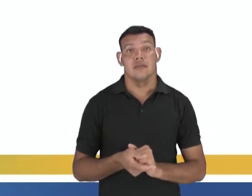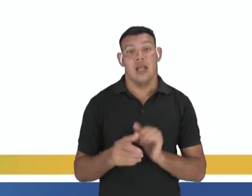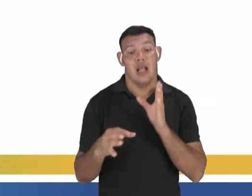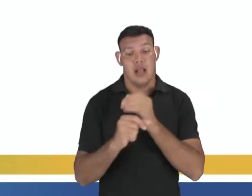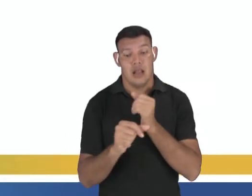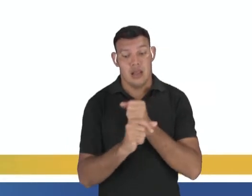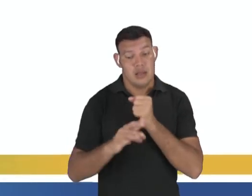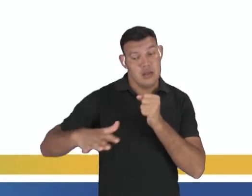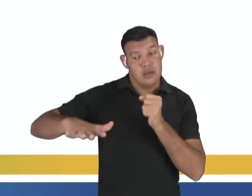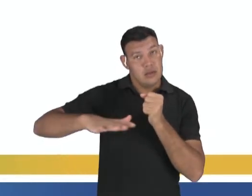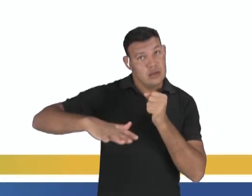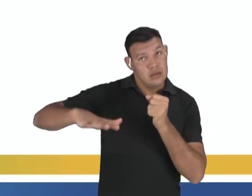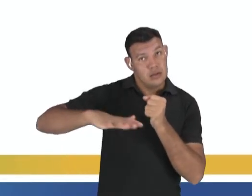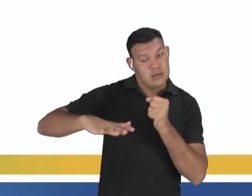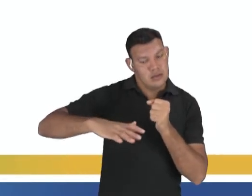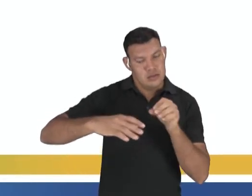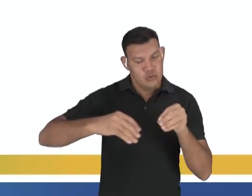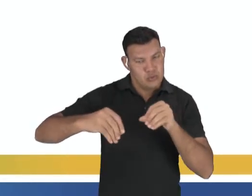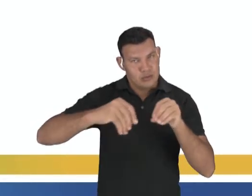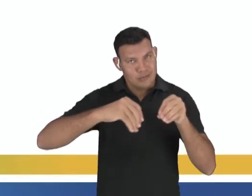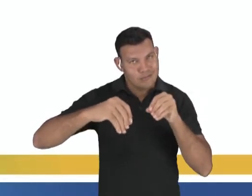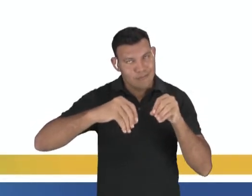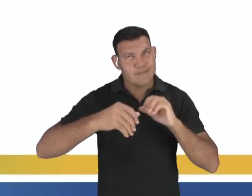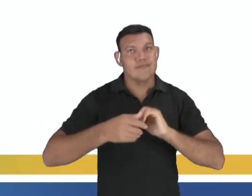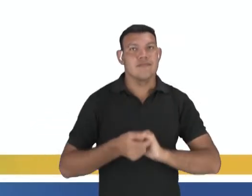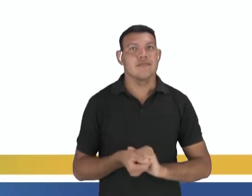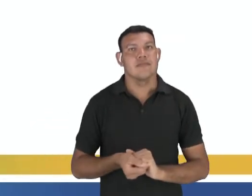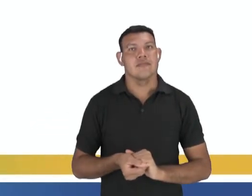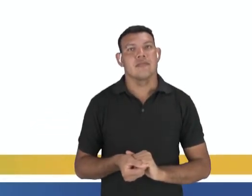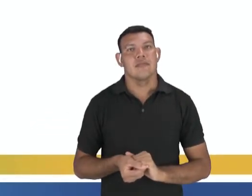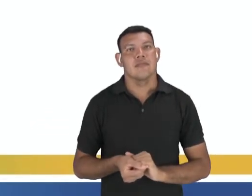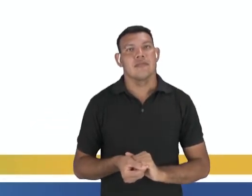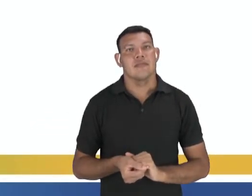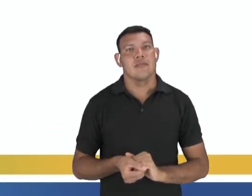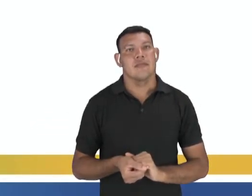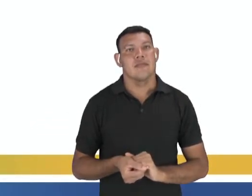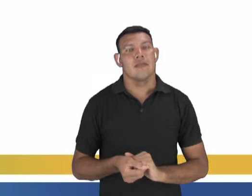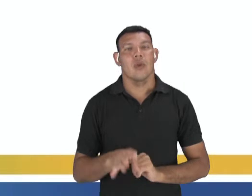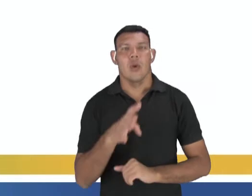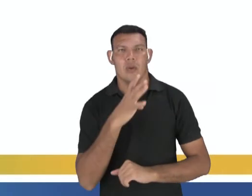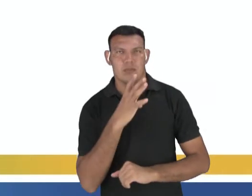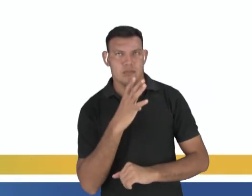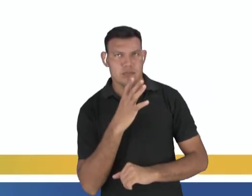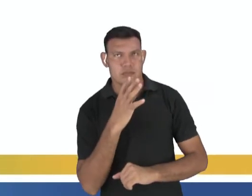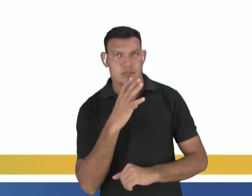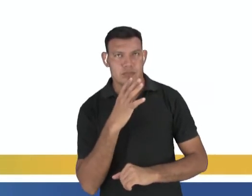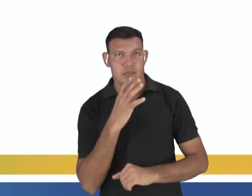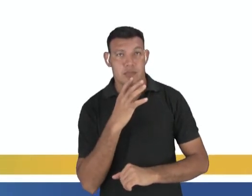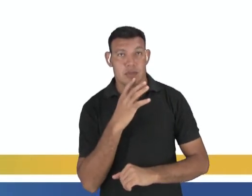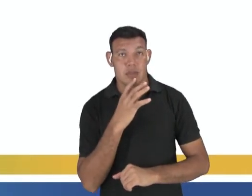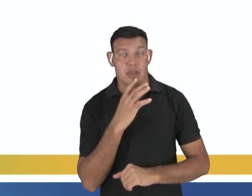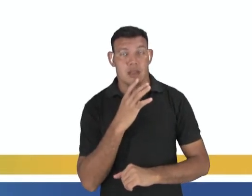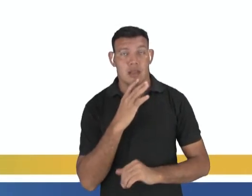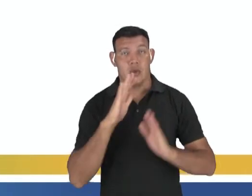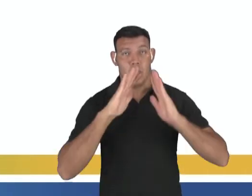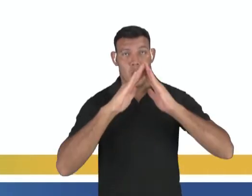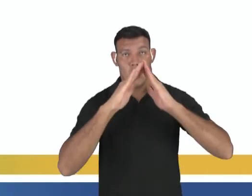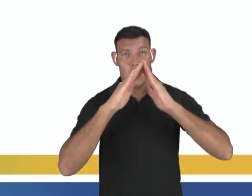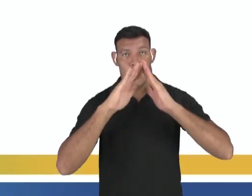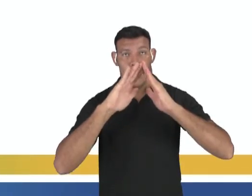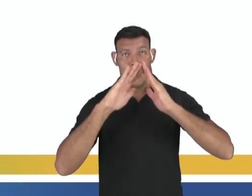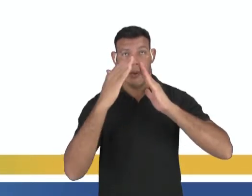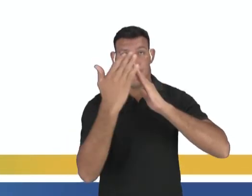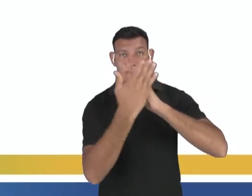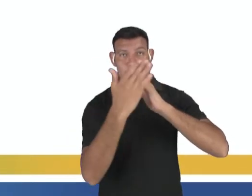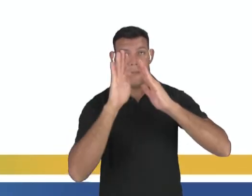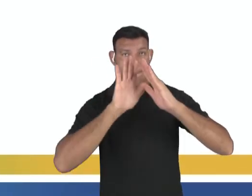Agora vamos lá, eu quero calcular a área desse terreno, a área desse triângulo. Bom, eu conheço o lado L, que mede 22,